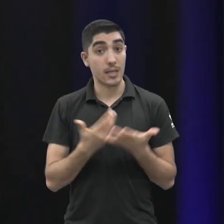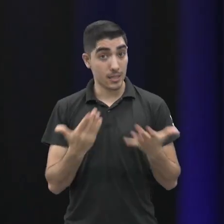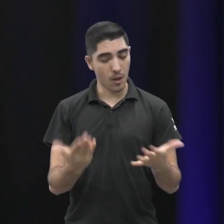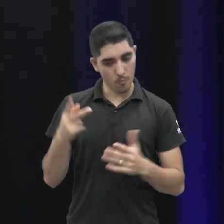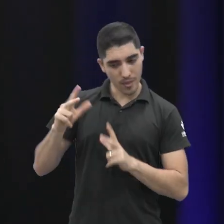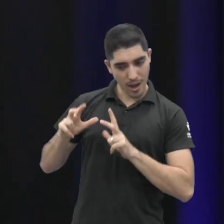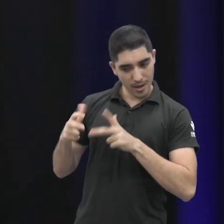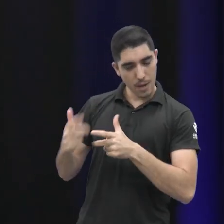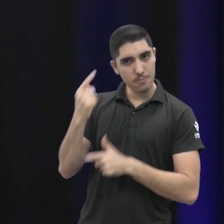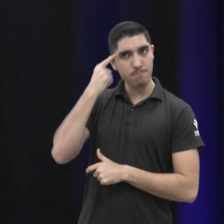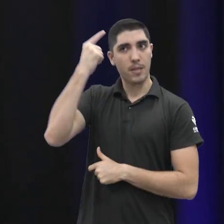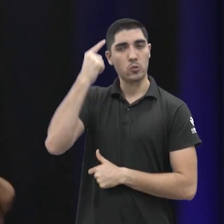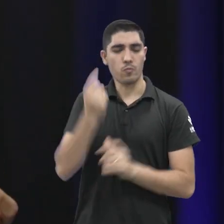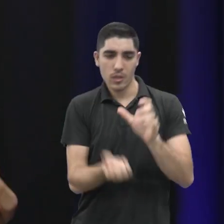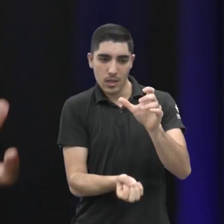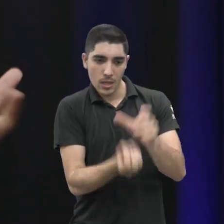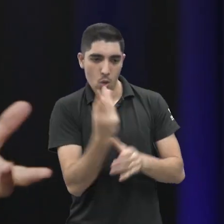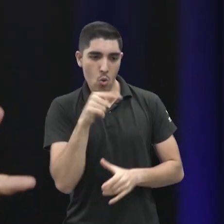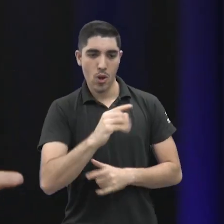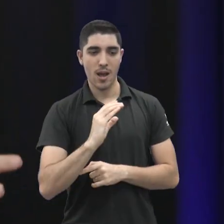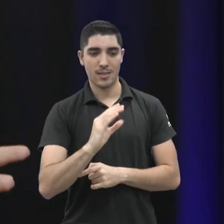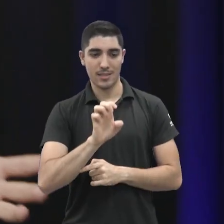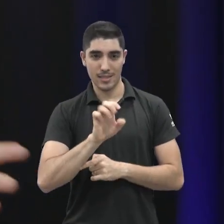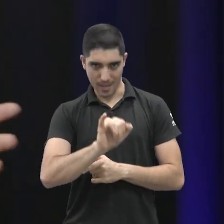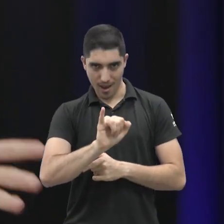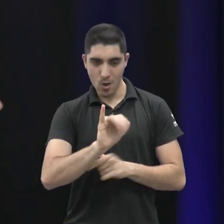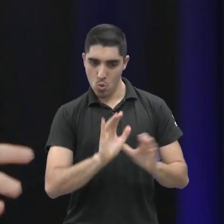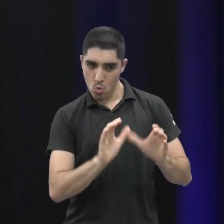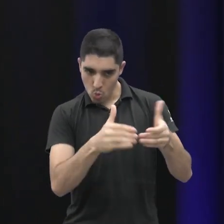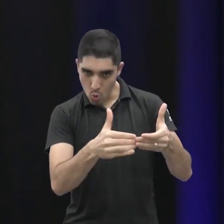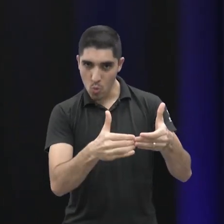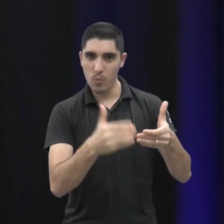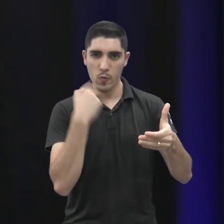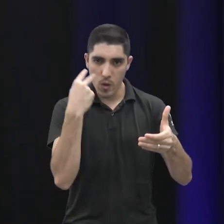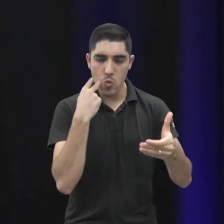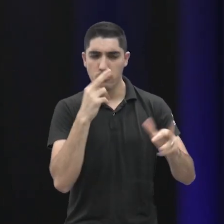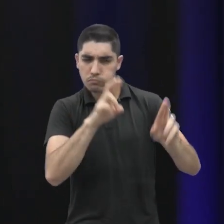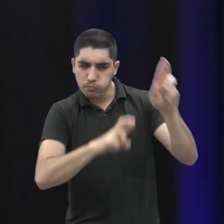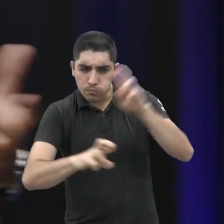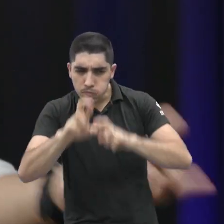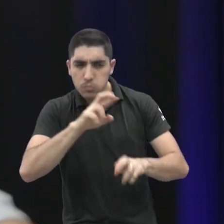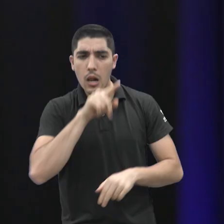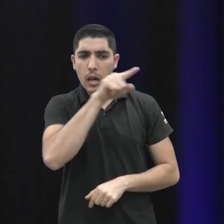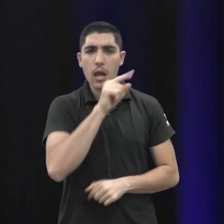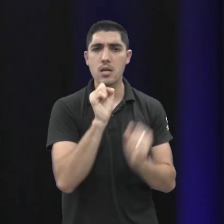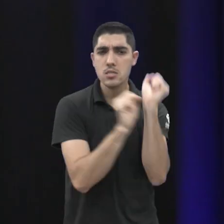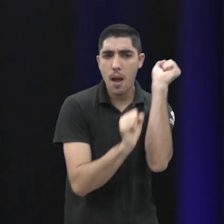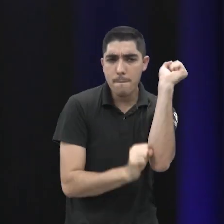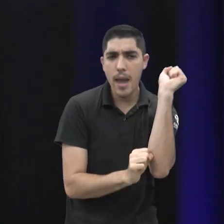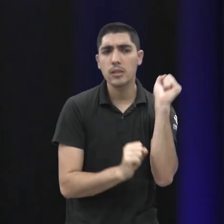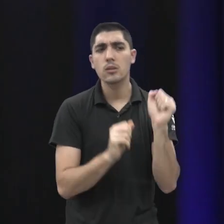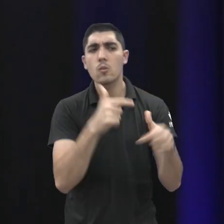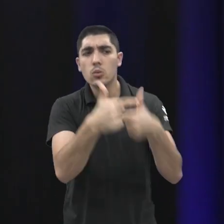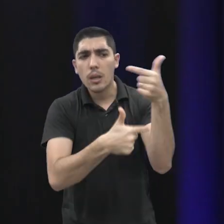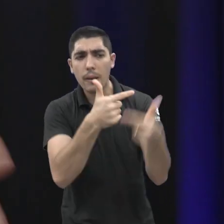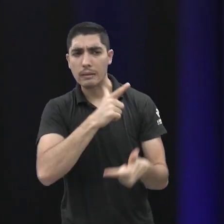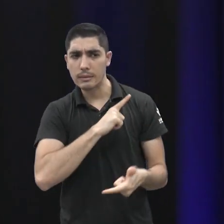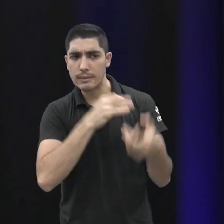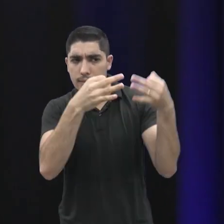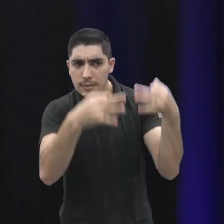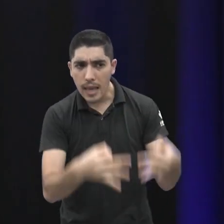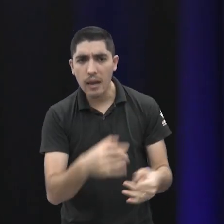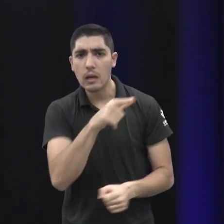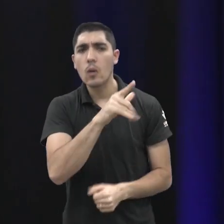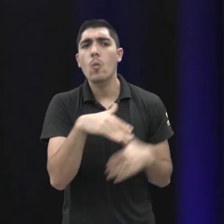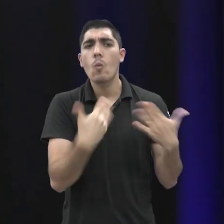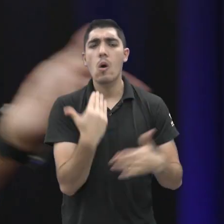quando ela criou essa CEI da Sabesp, era apurar se estava havendo alguma irregularidade ou quais os problemas estavam sendo realizados pela Sabesp,